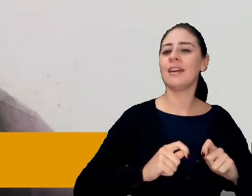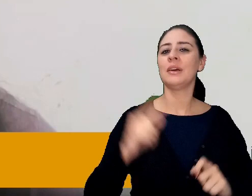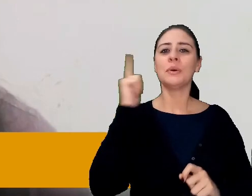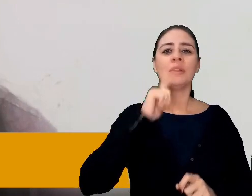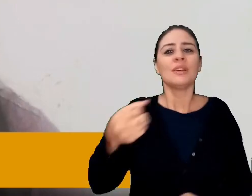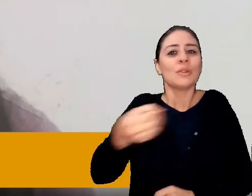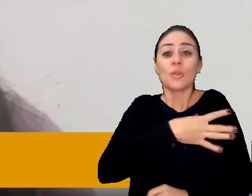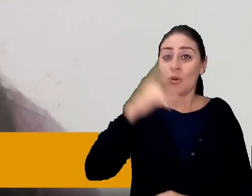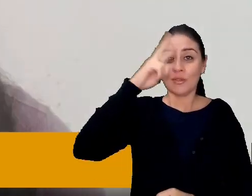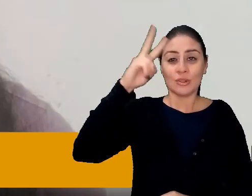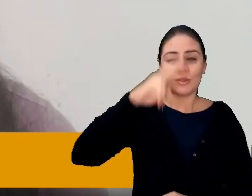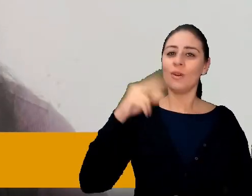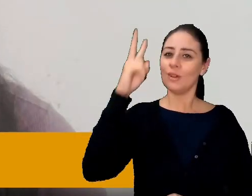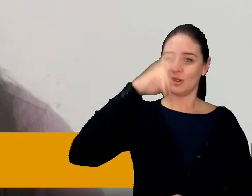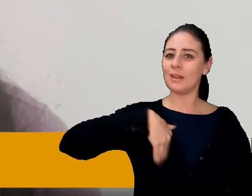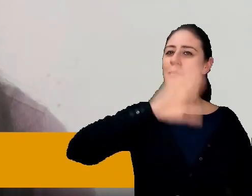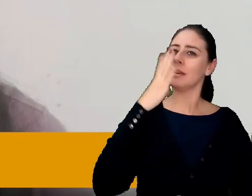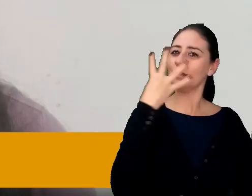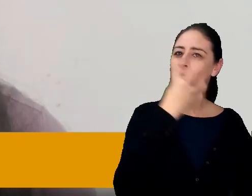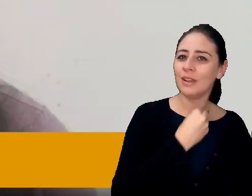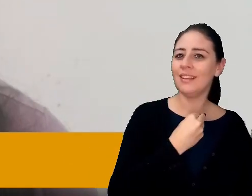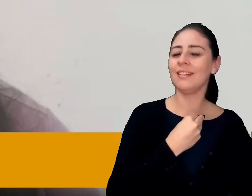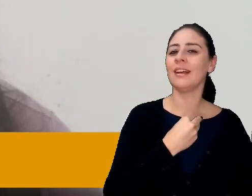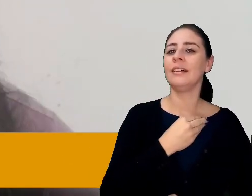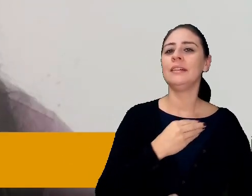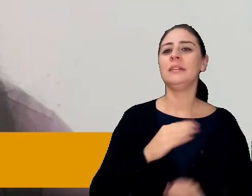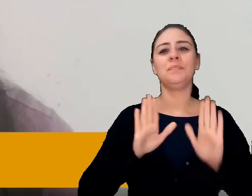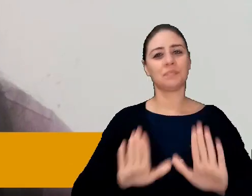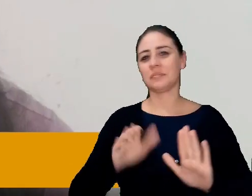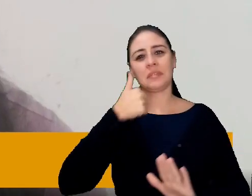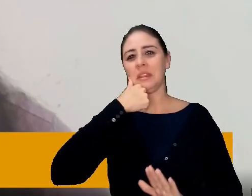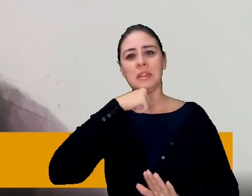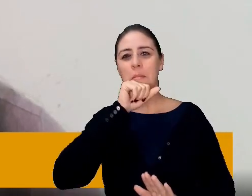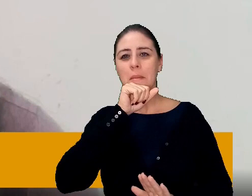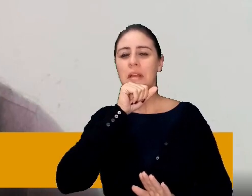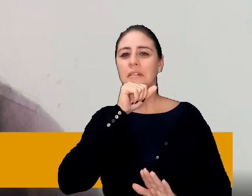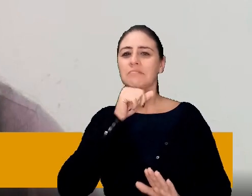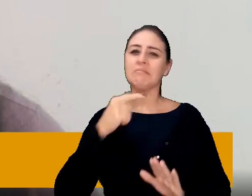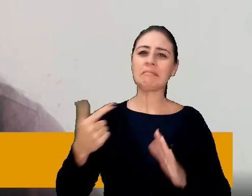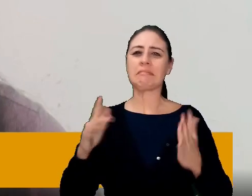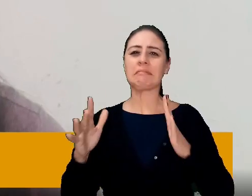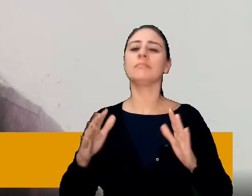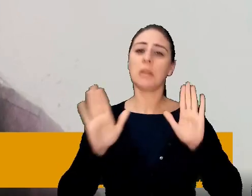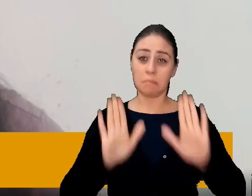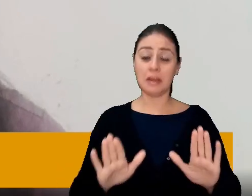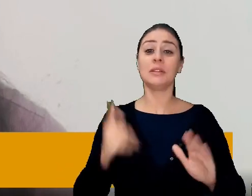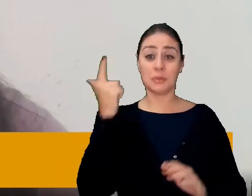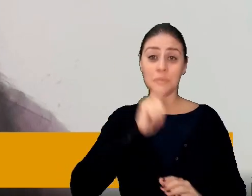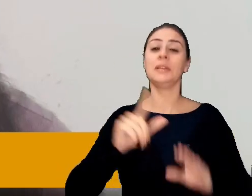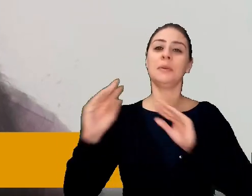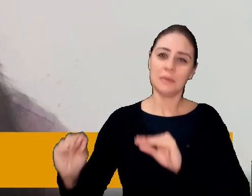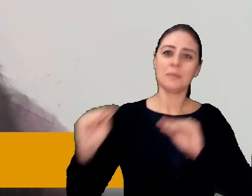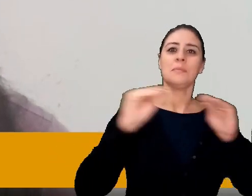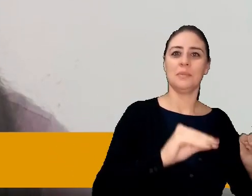história mais bonita, eu falei. Aí ela resistiu, mas foi morar comigo. Então ela viveu